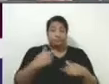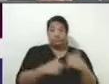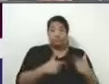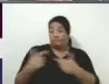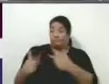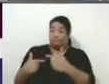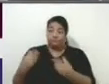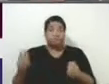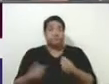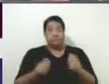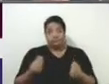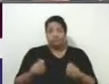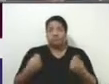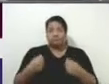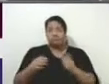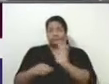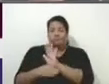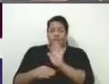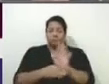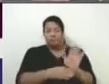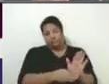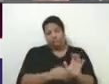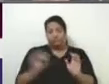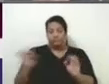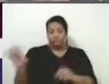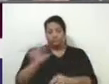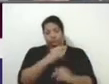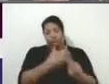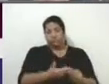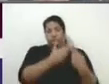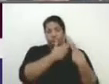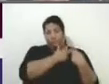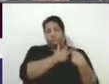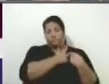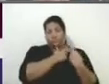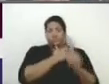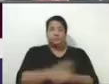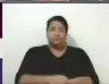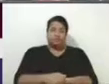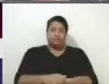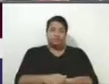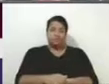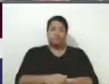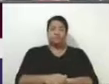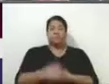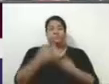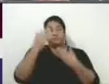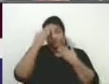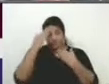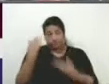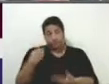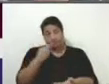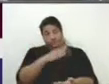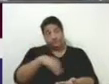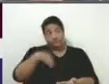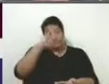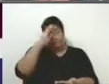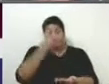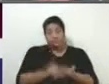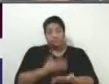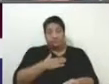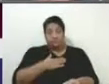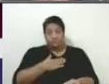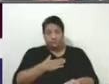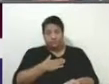suas atribuições que o cargo lhes impõe. Então, agradeço a confiança depositada em mim por esses